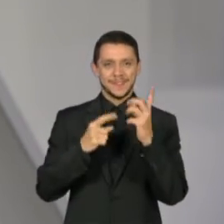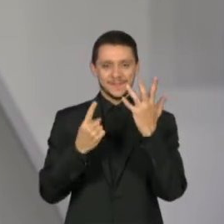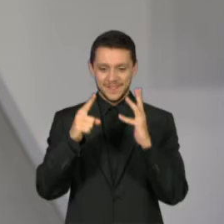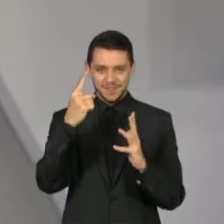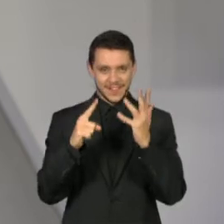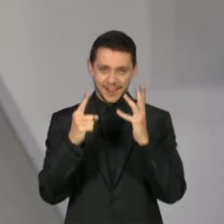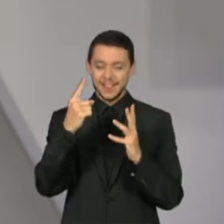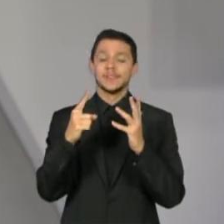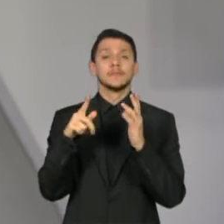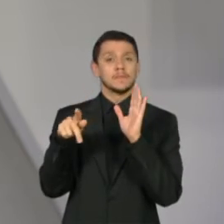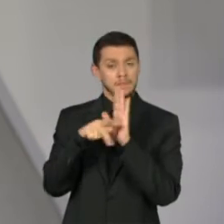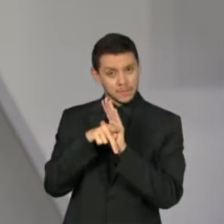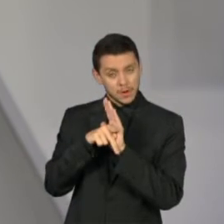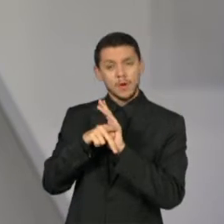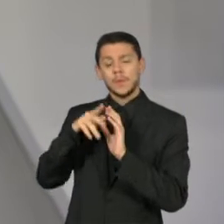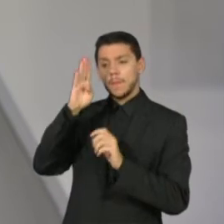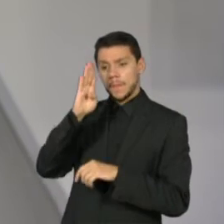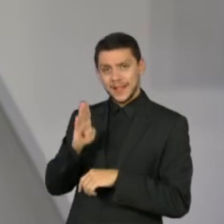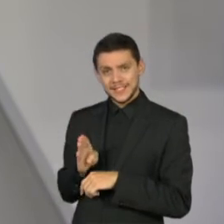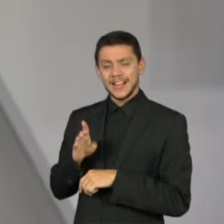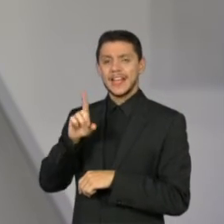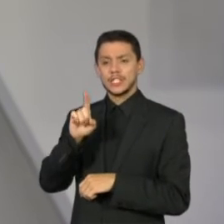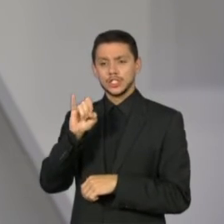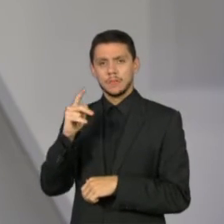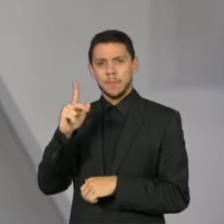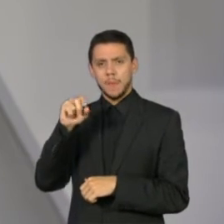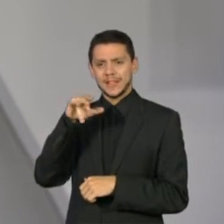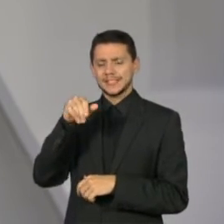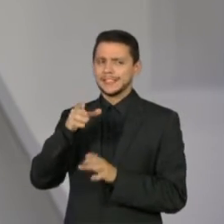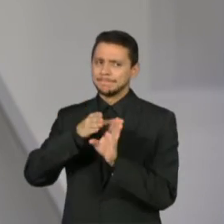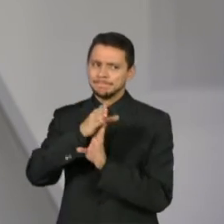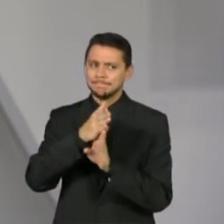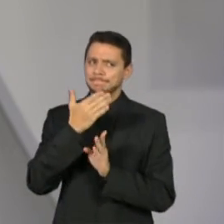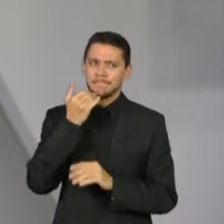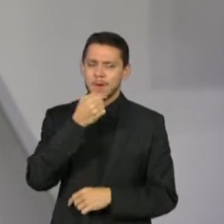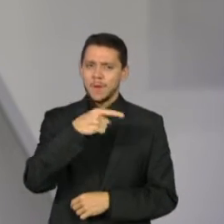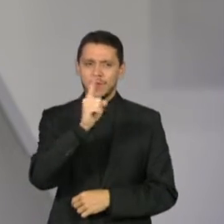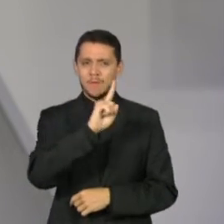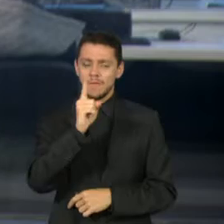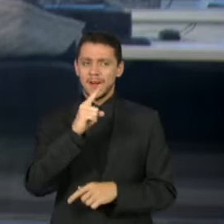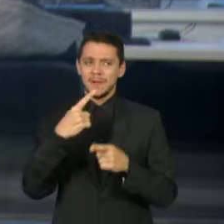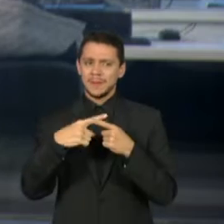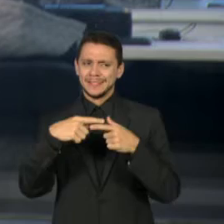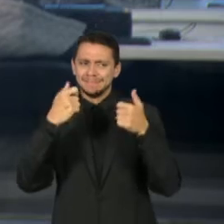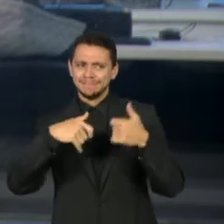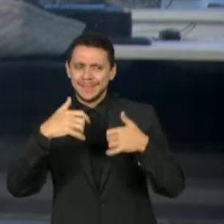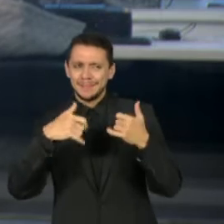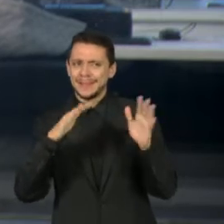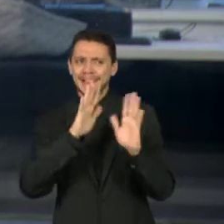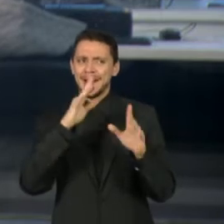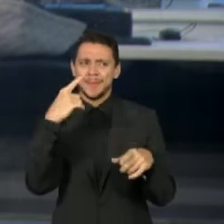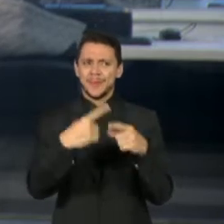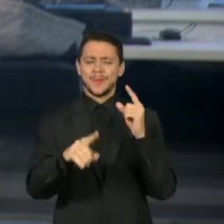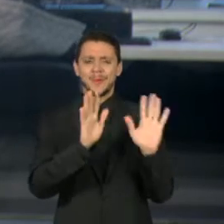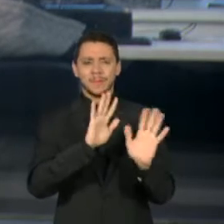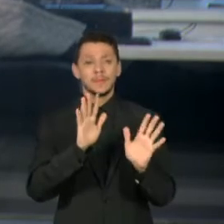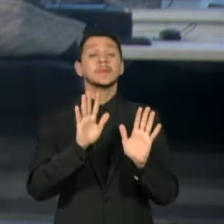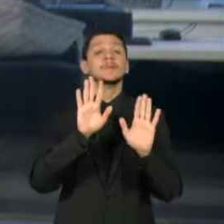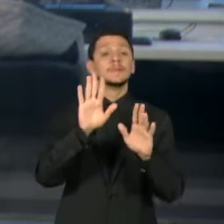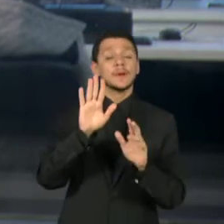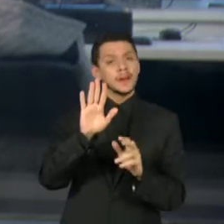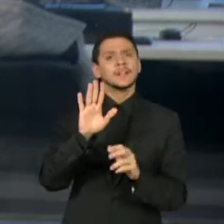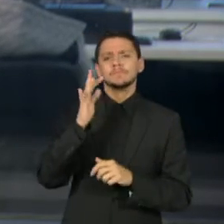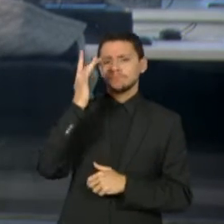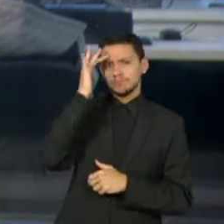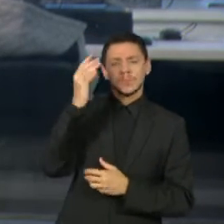desaconselhado pela diplomacia brasileira, já que o momento, para dizer o mínimo, não é o melhor. Não se sabe ainda o desfecho da